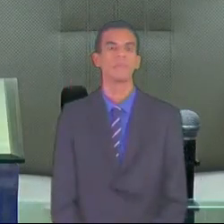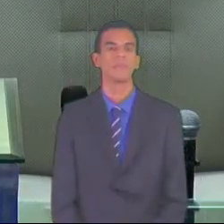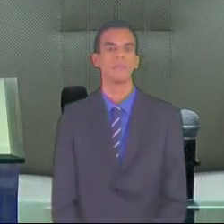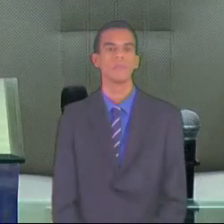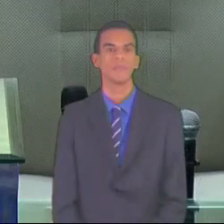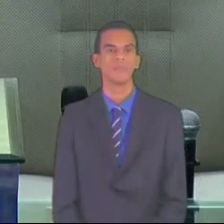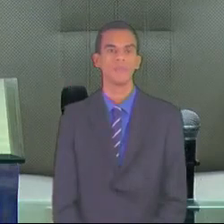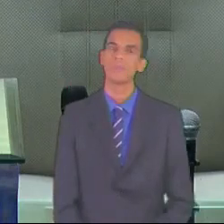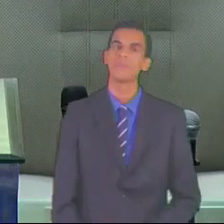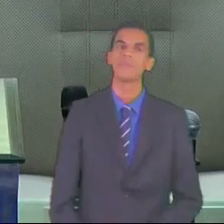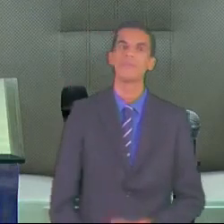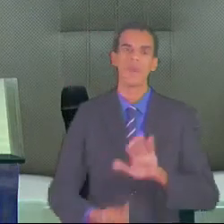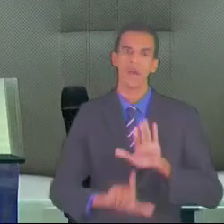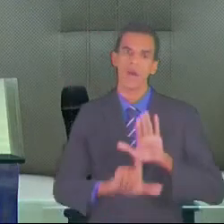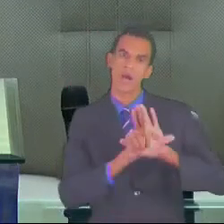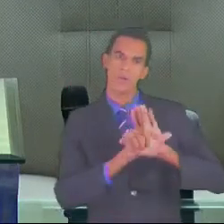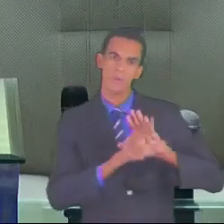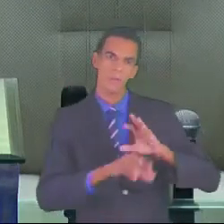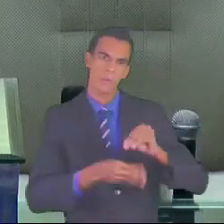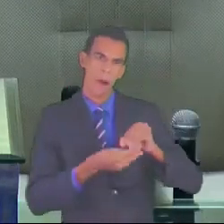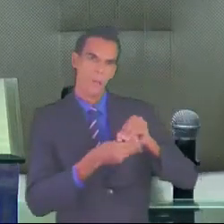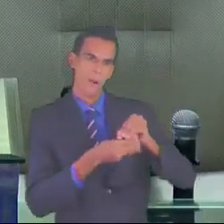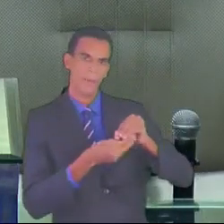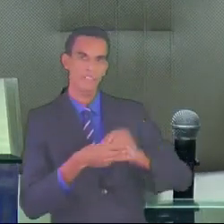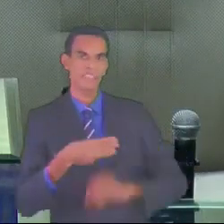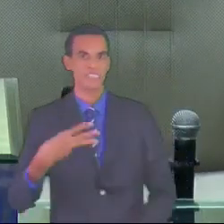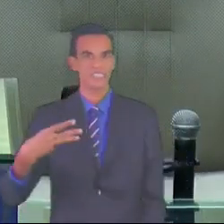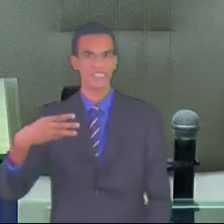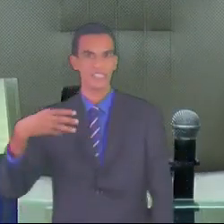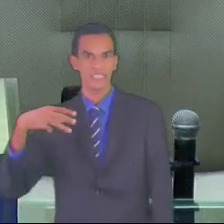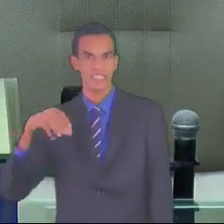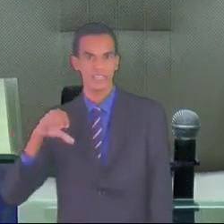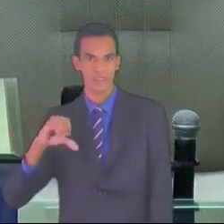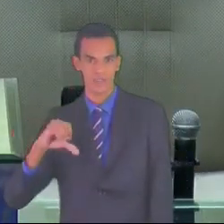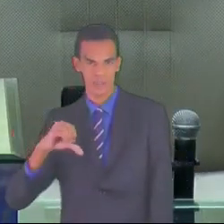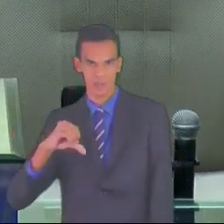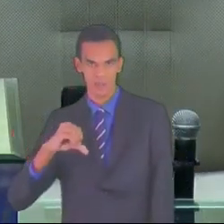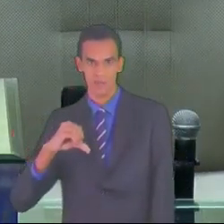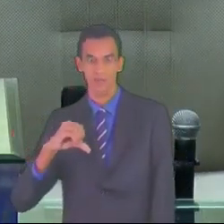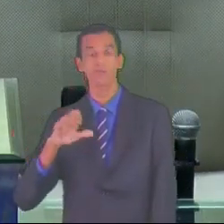compilaram um código de 39 artigos sobre o sábado.